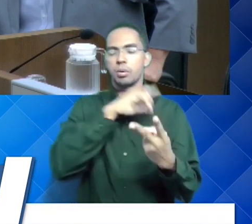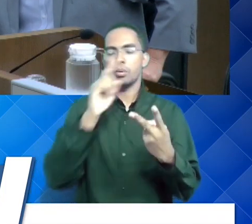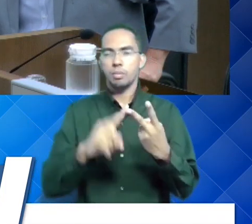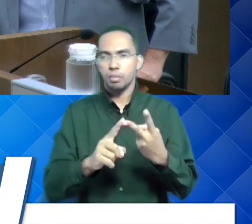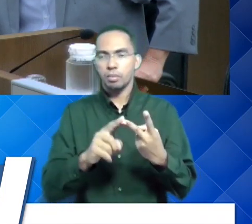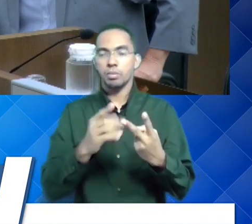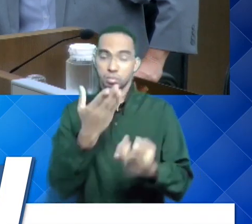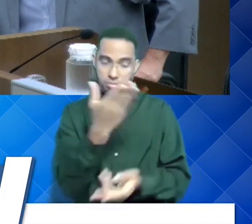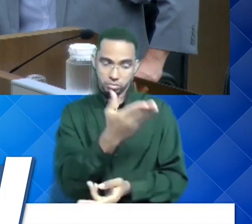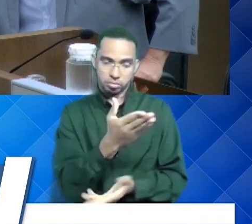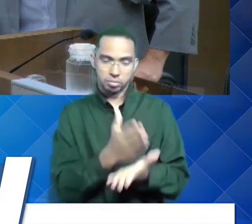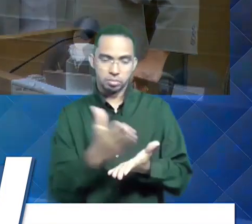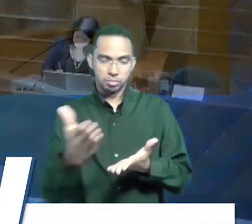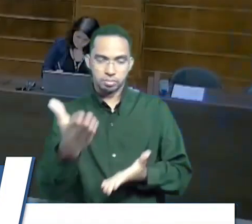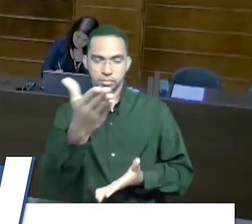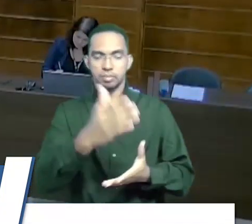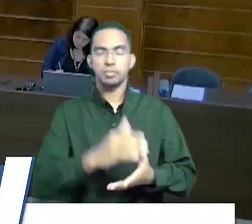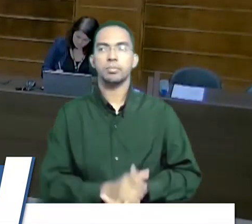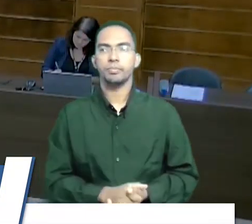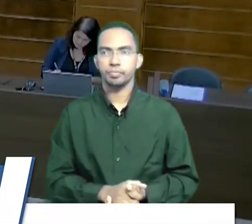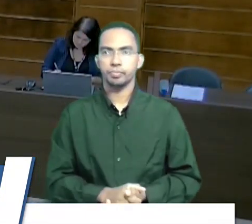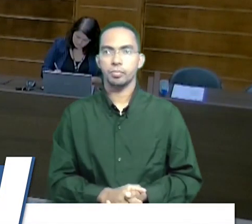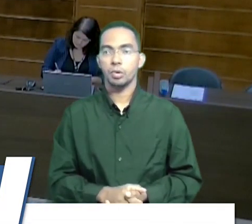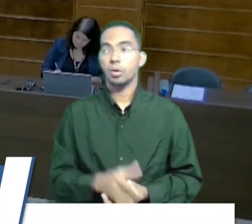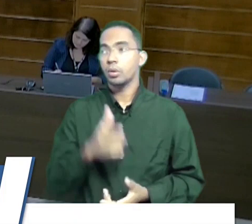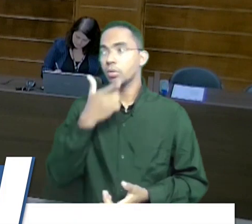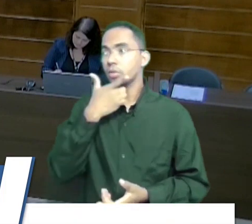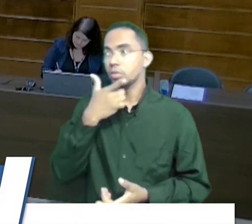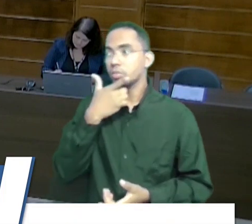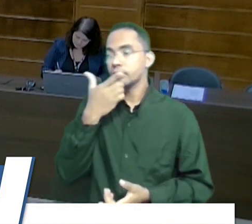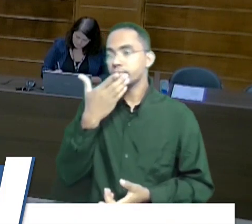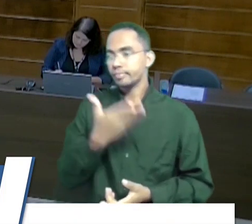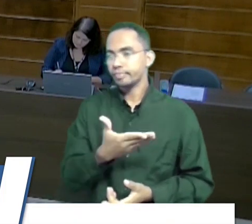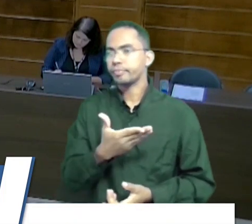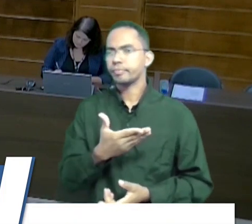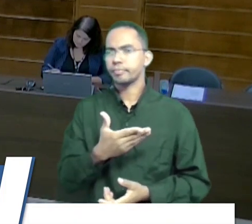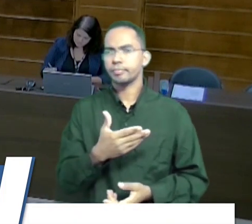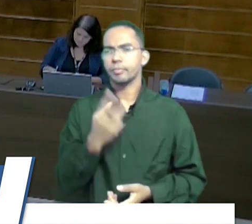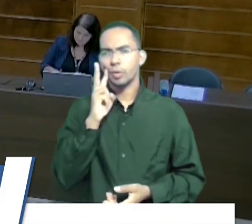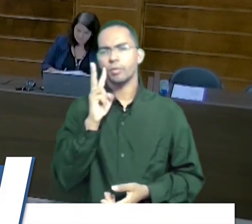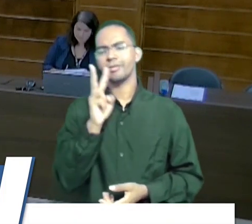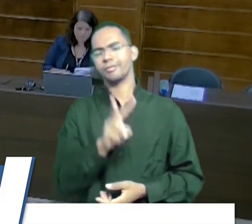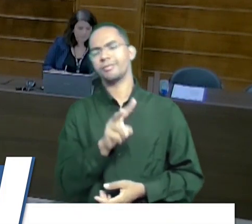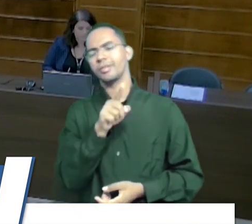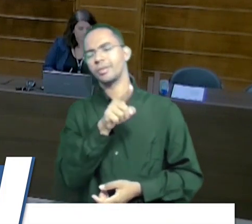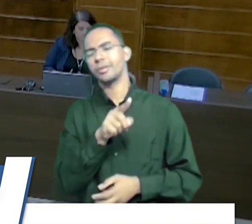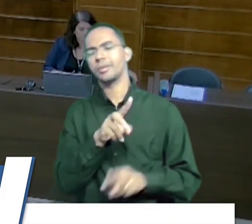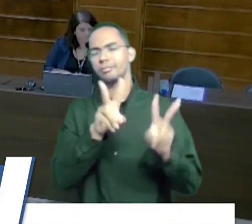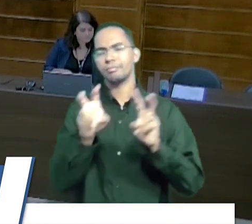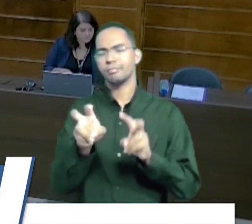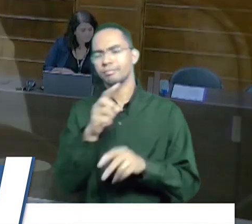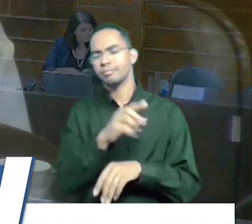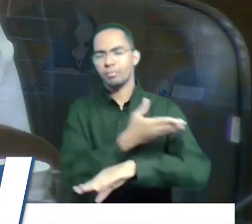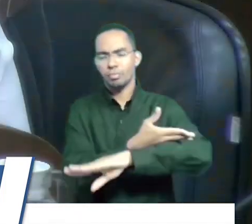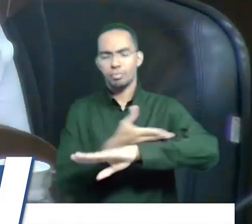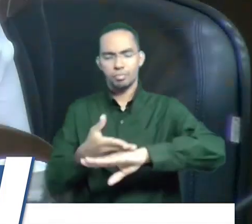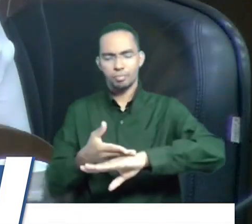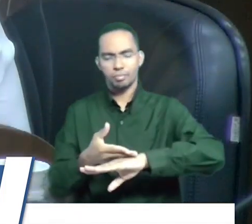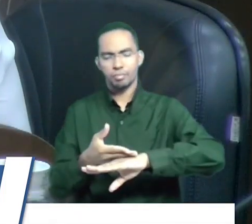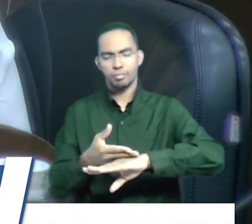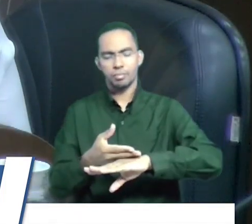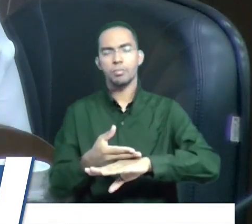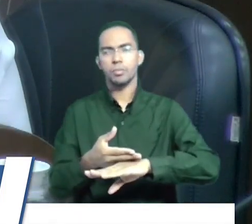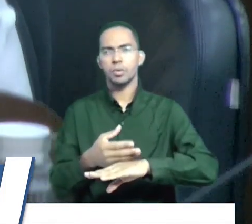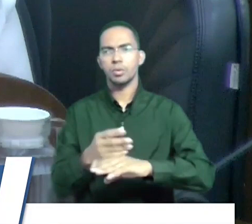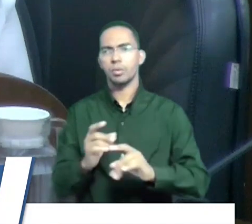não, Excelência. Ô, Dilson, você observa aí que a questão do asfalto, enquanto está o patrimônio,